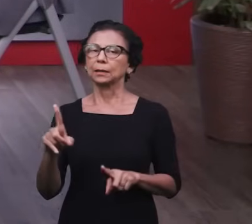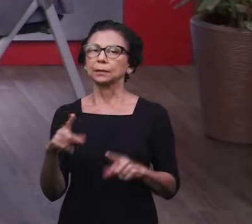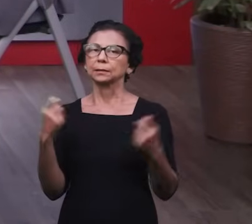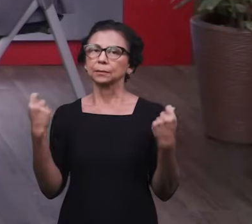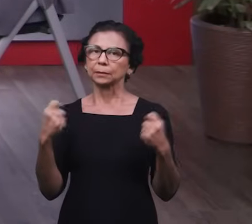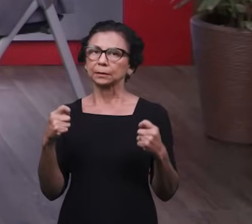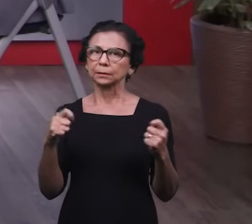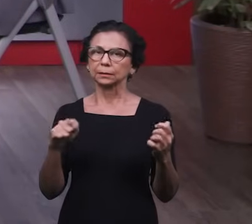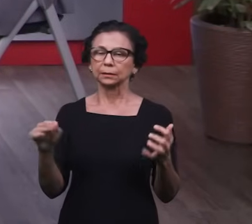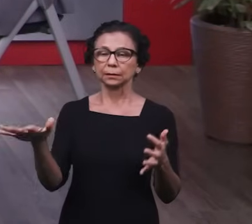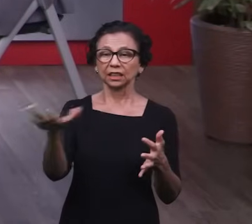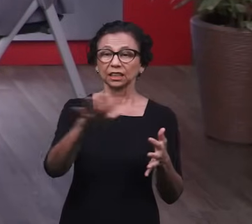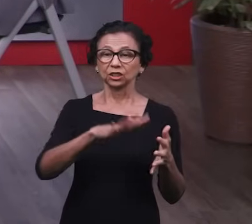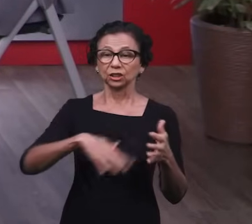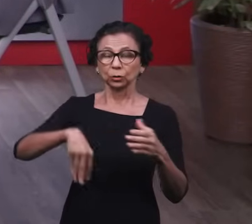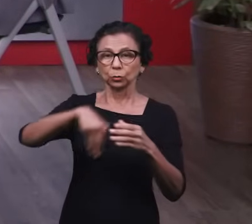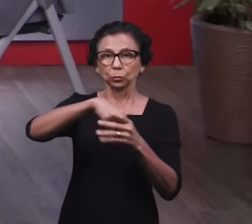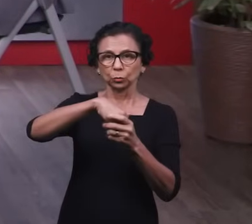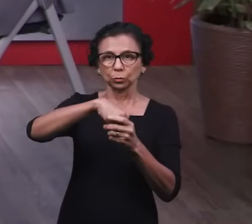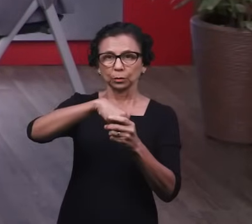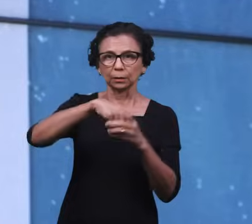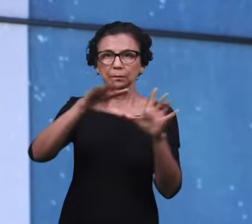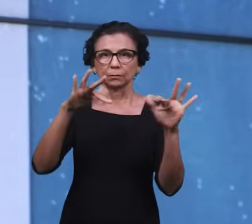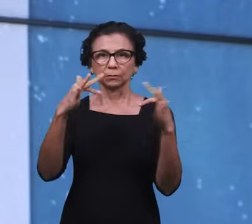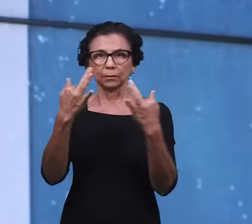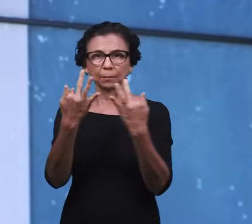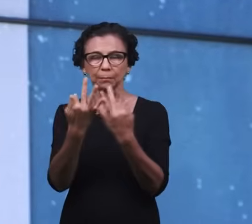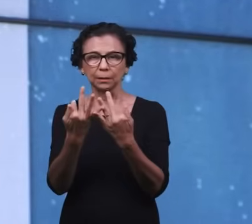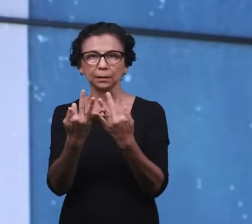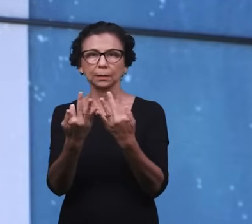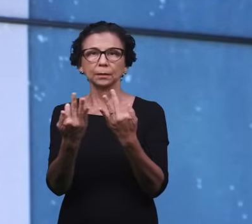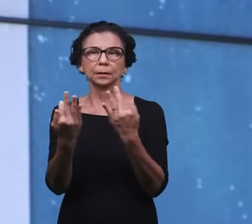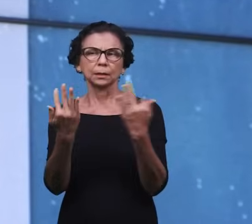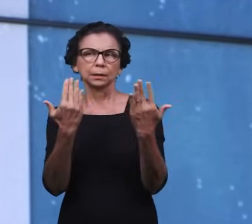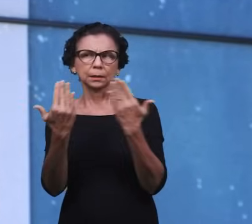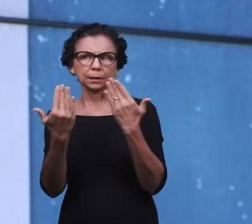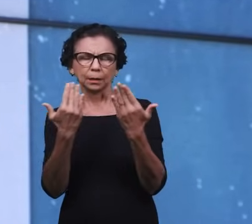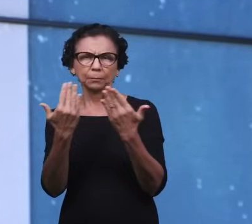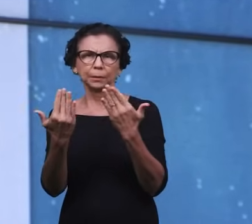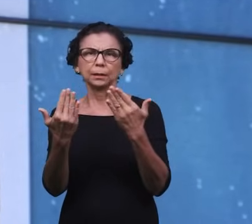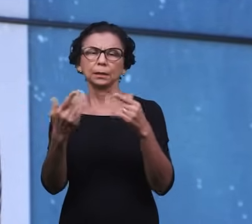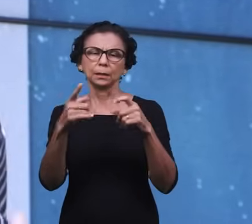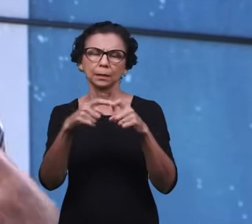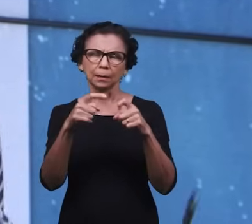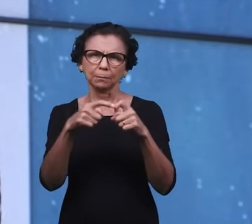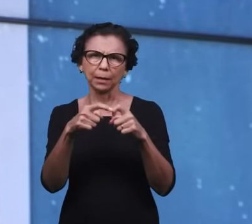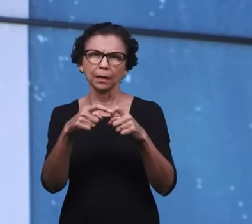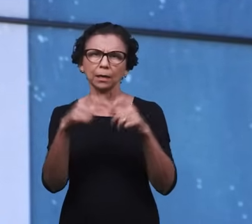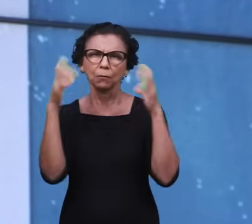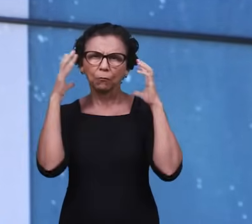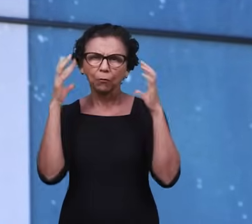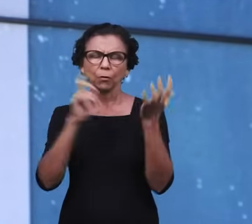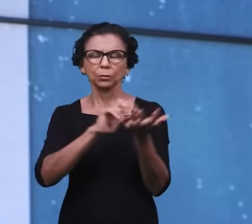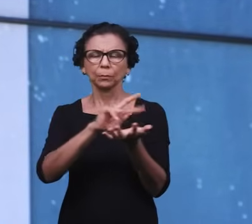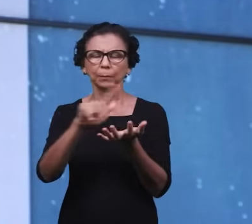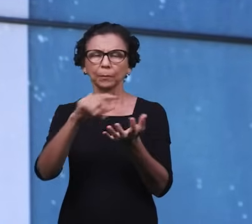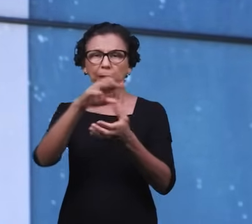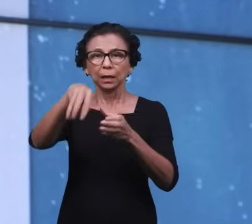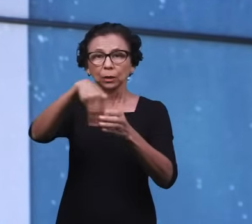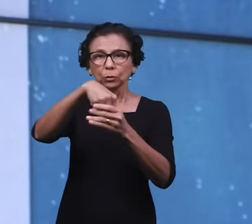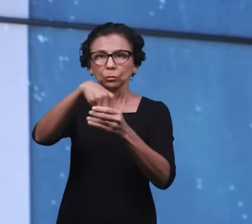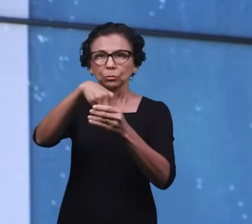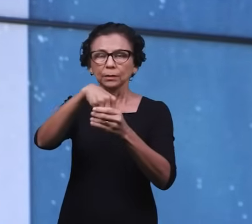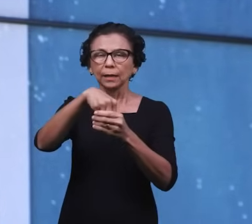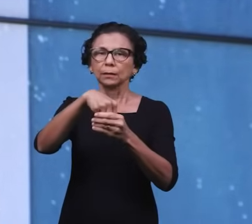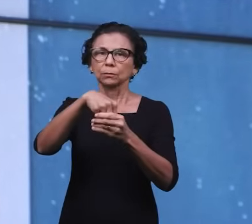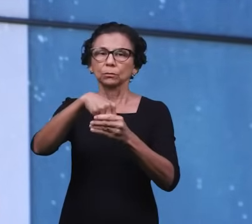terapia. Então, em casa, o que a gente pode trabalhar em casa? Essa família, enxergar essa criança como um